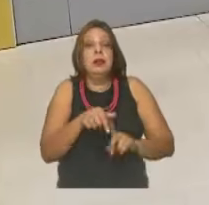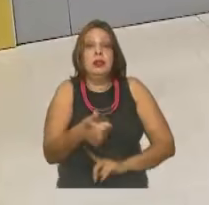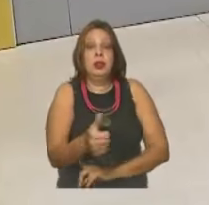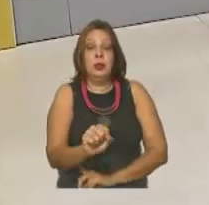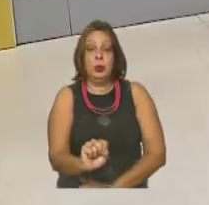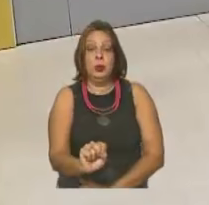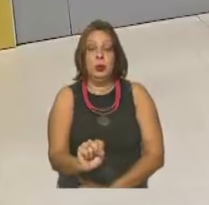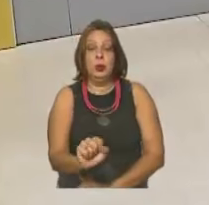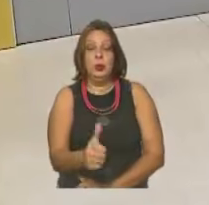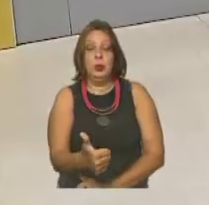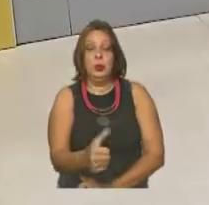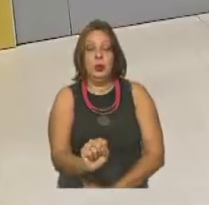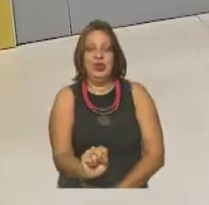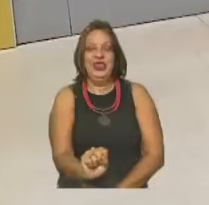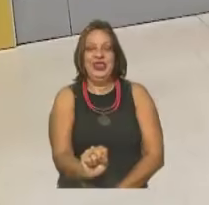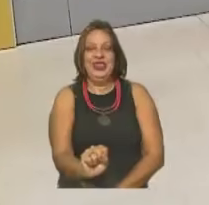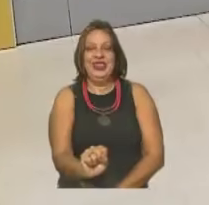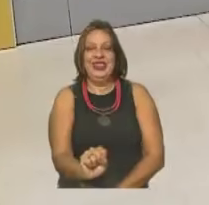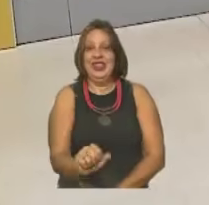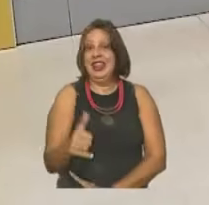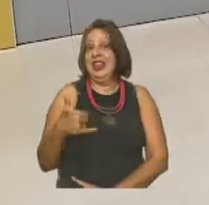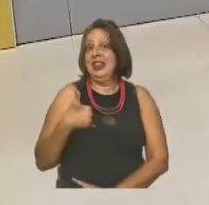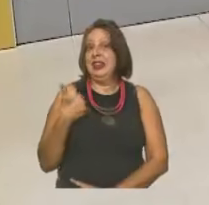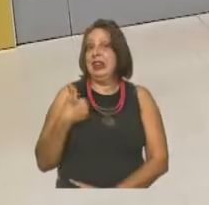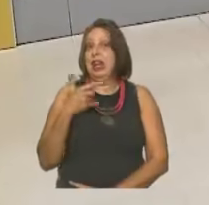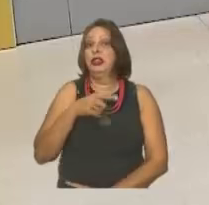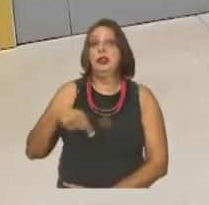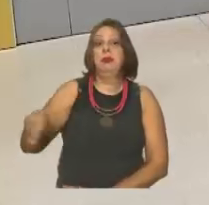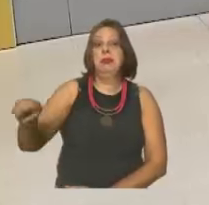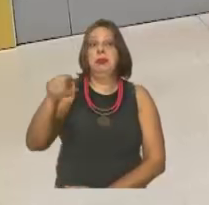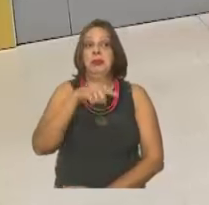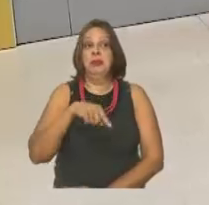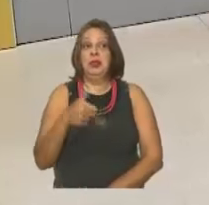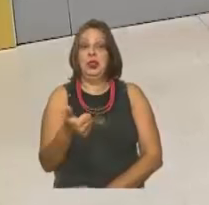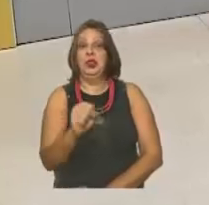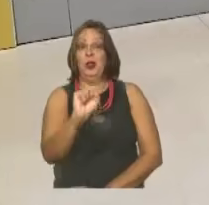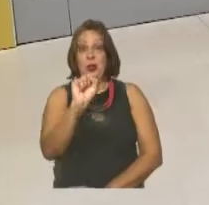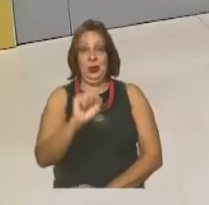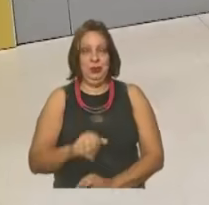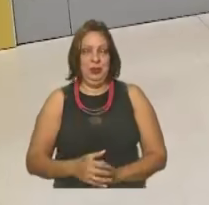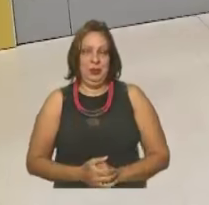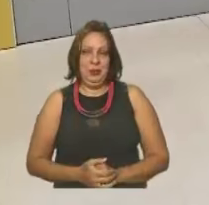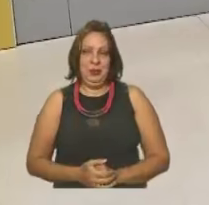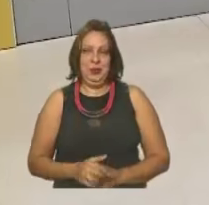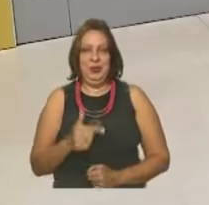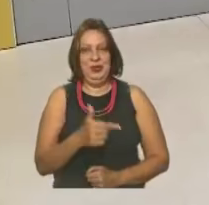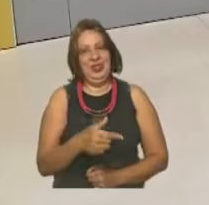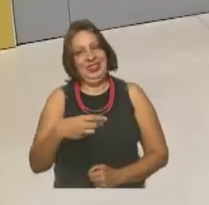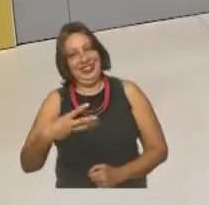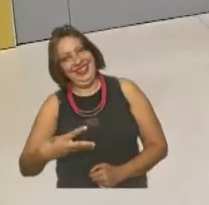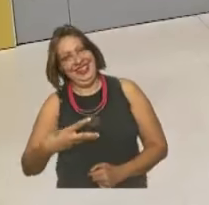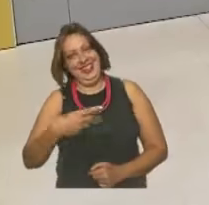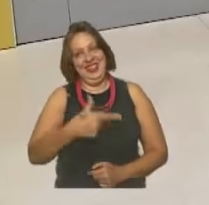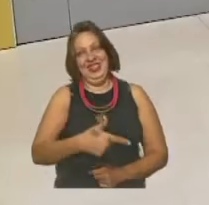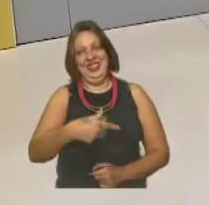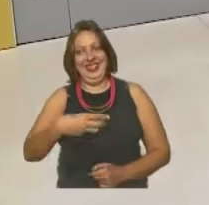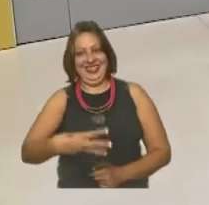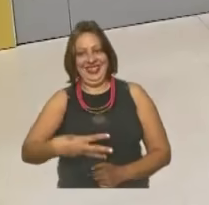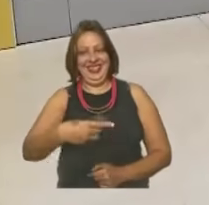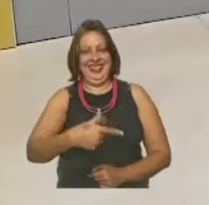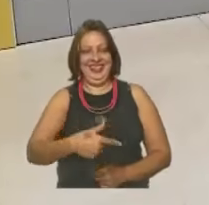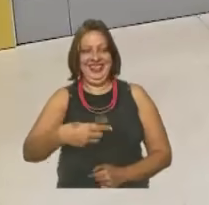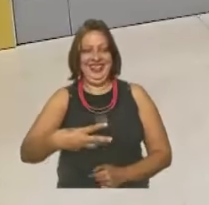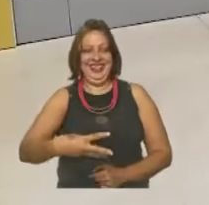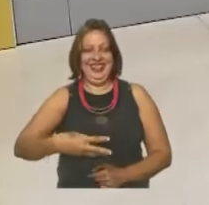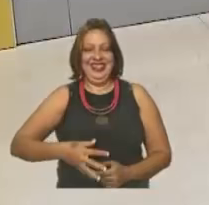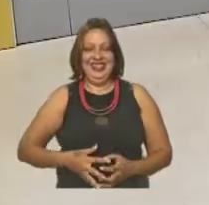Vai marcando. A idade das meninas aí. Só que não. 23 é a bolinha da vez.